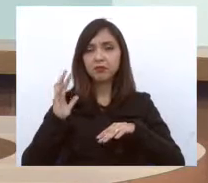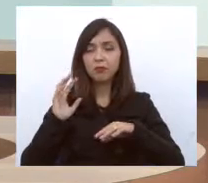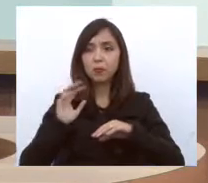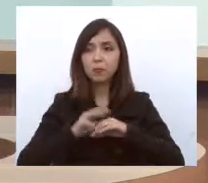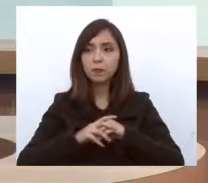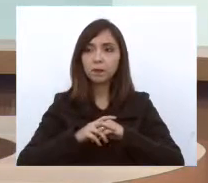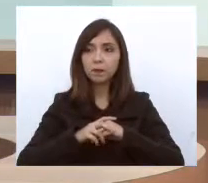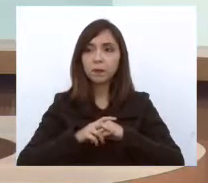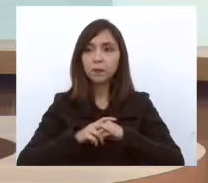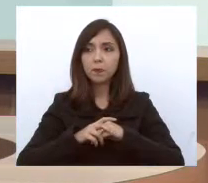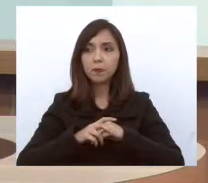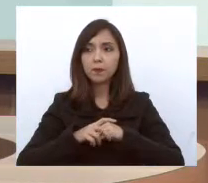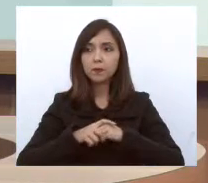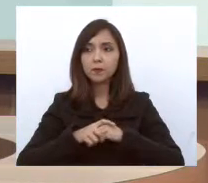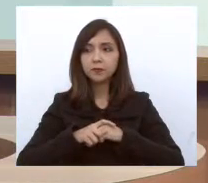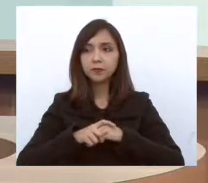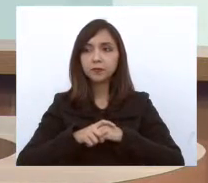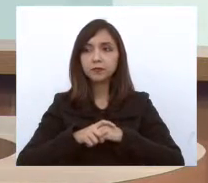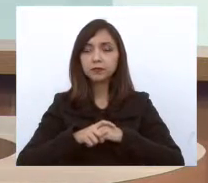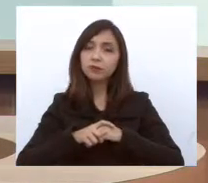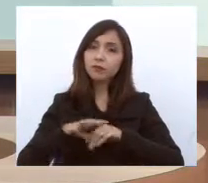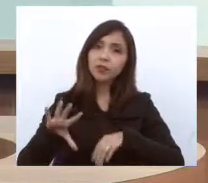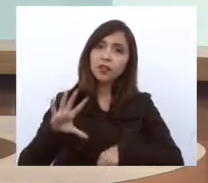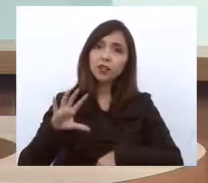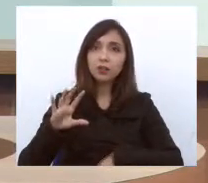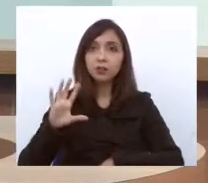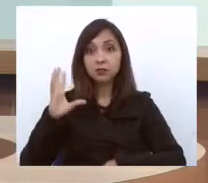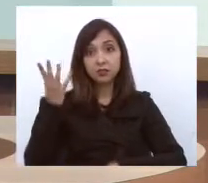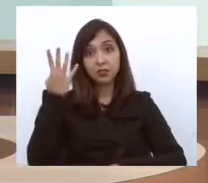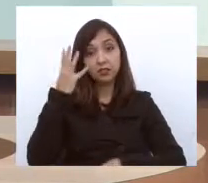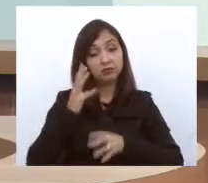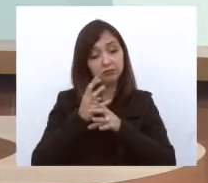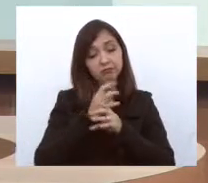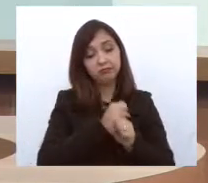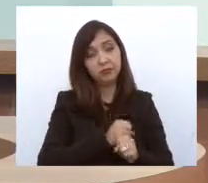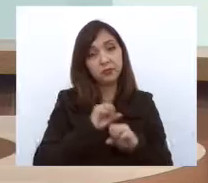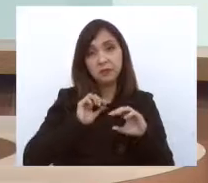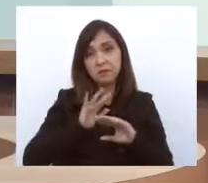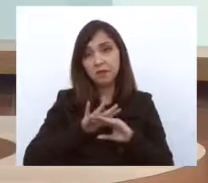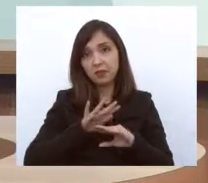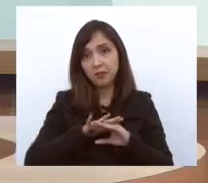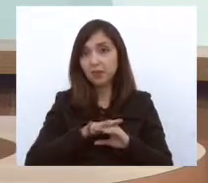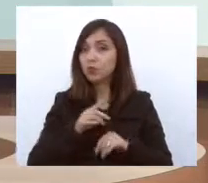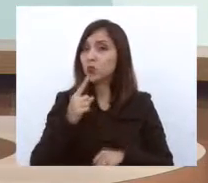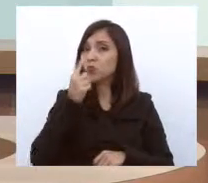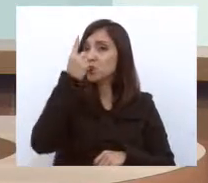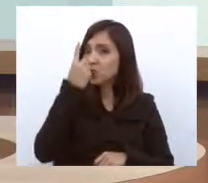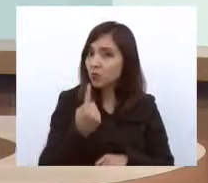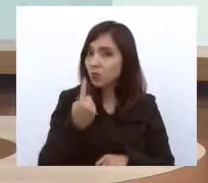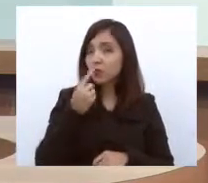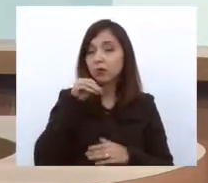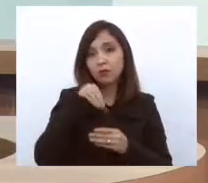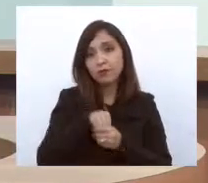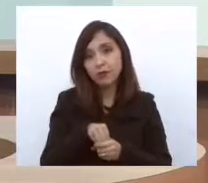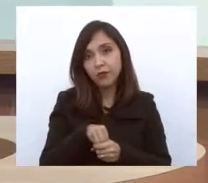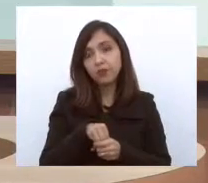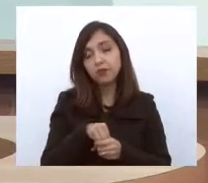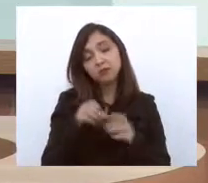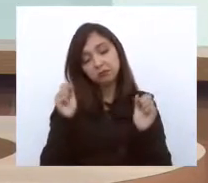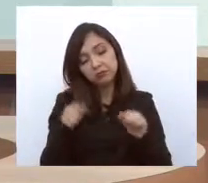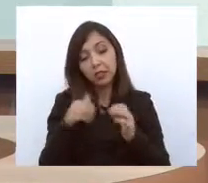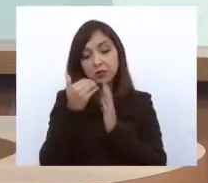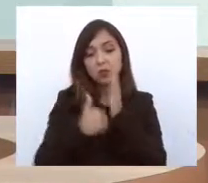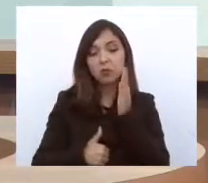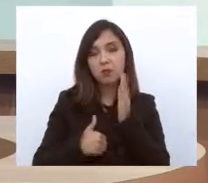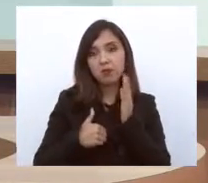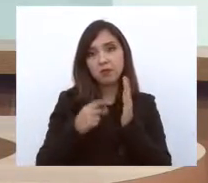um eclipse, não lunar, mas um eclipse matemático, né? Que um voto, matematicamente, é possível derrubar um